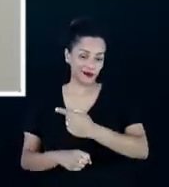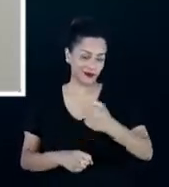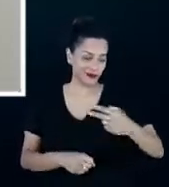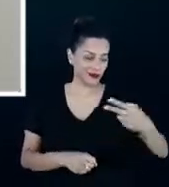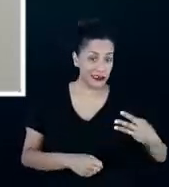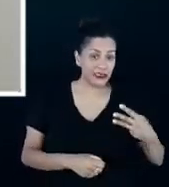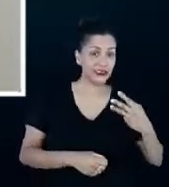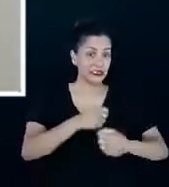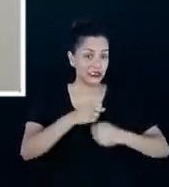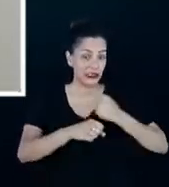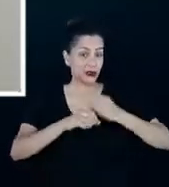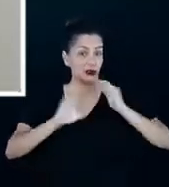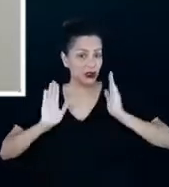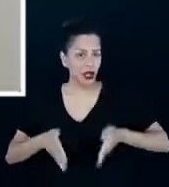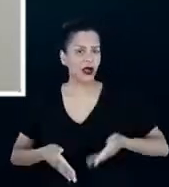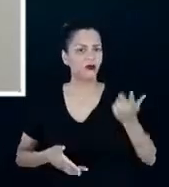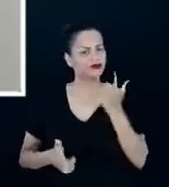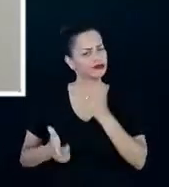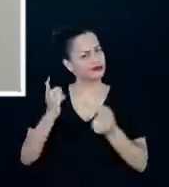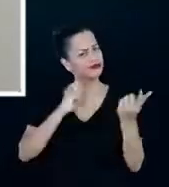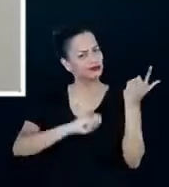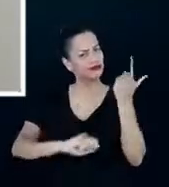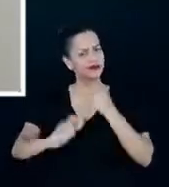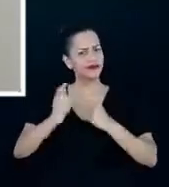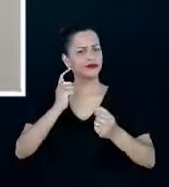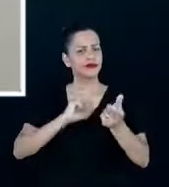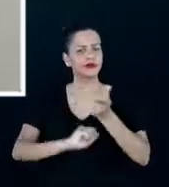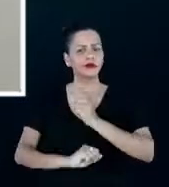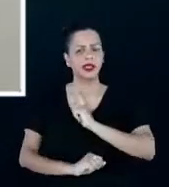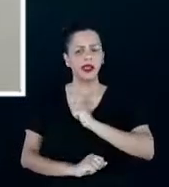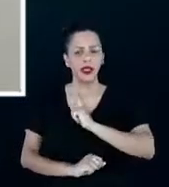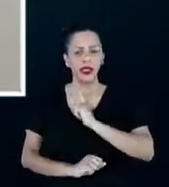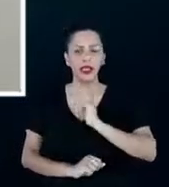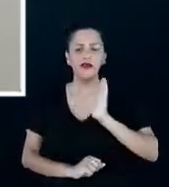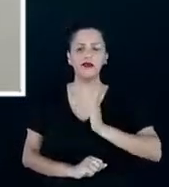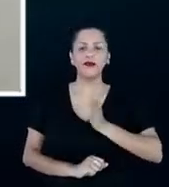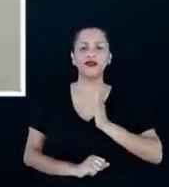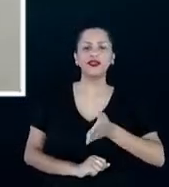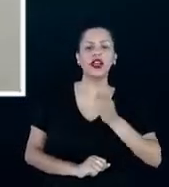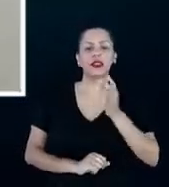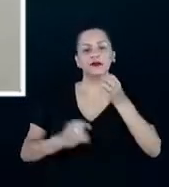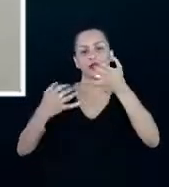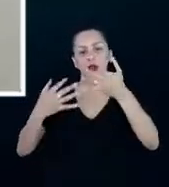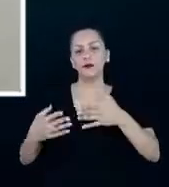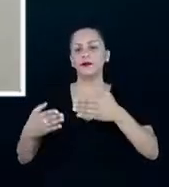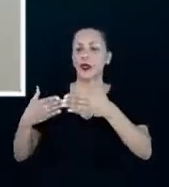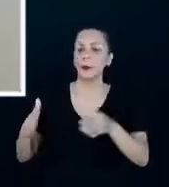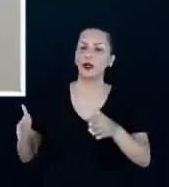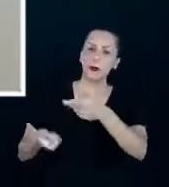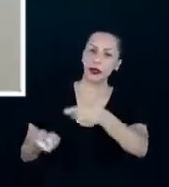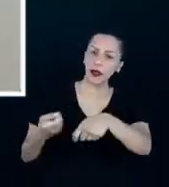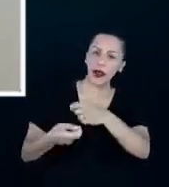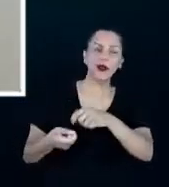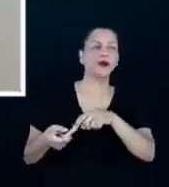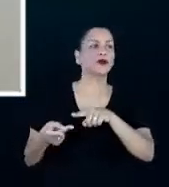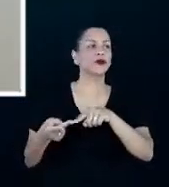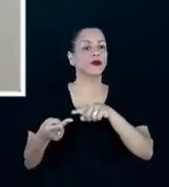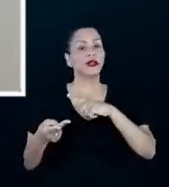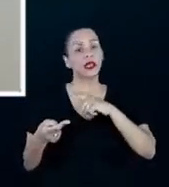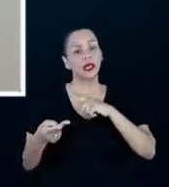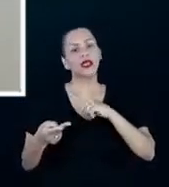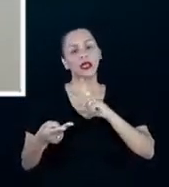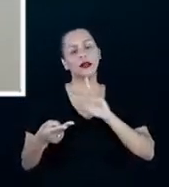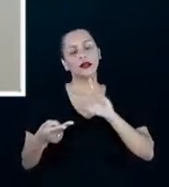grandes conquistas, né? Então, a gente falou aqui um pouco dessa abertura do mercado, como disse o Rui, né? A gente ainda tem,